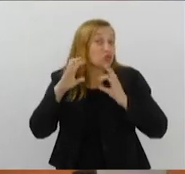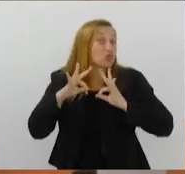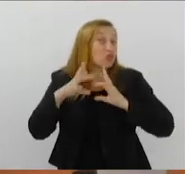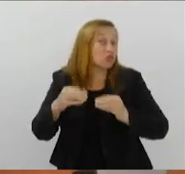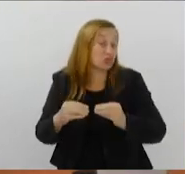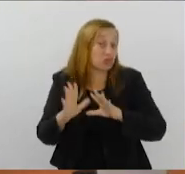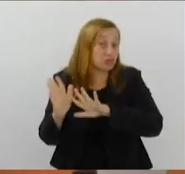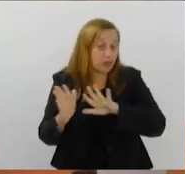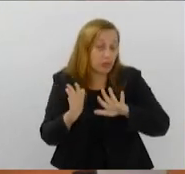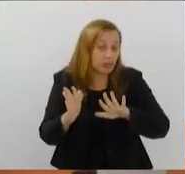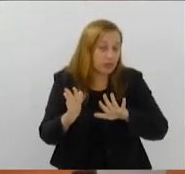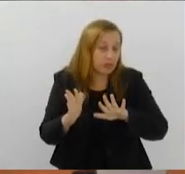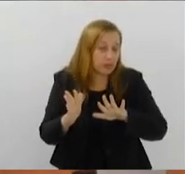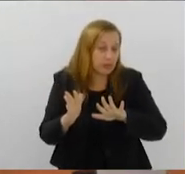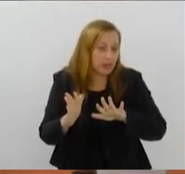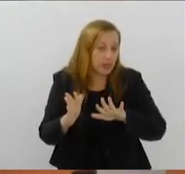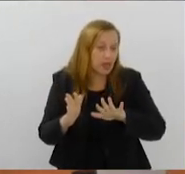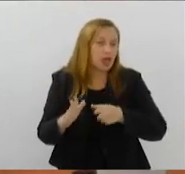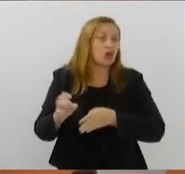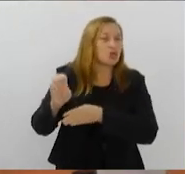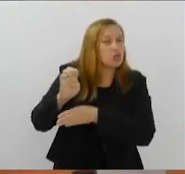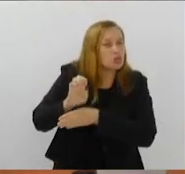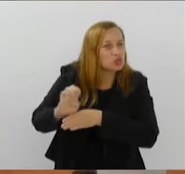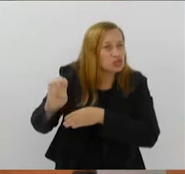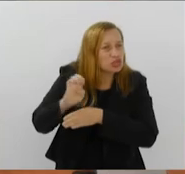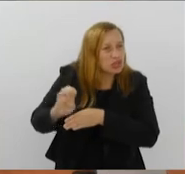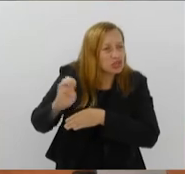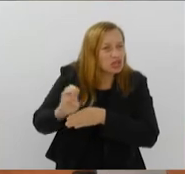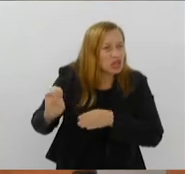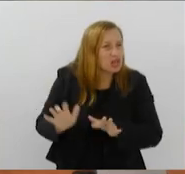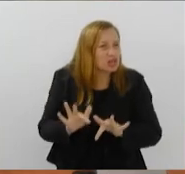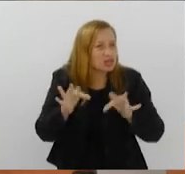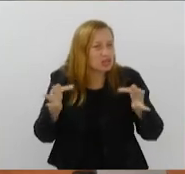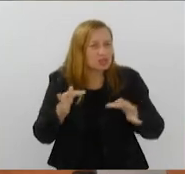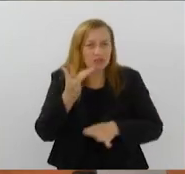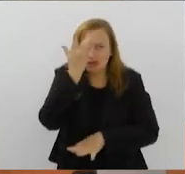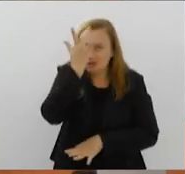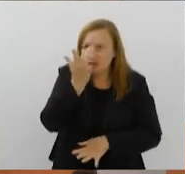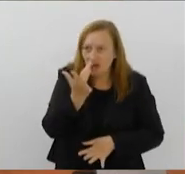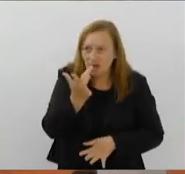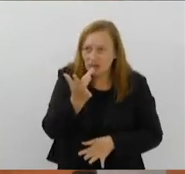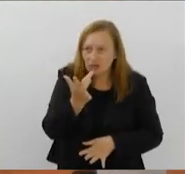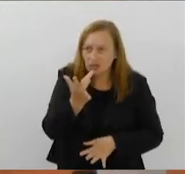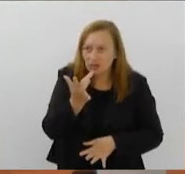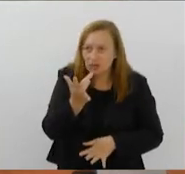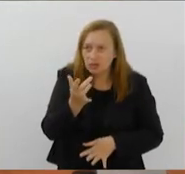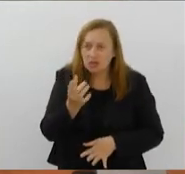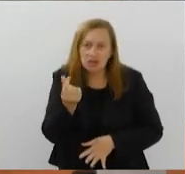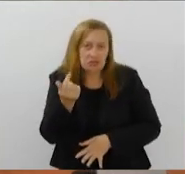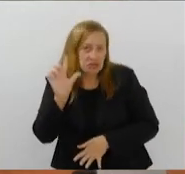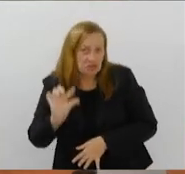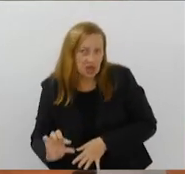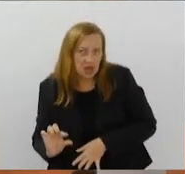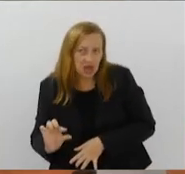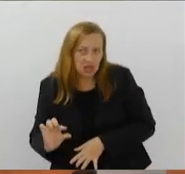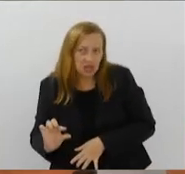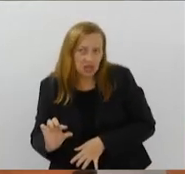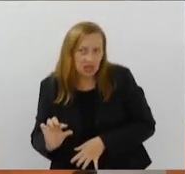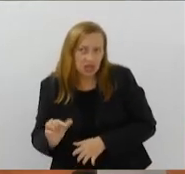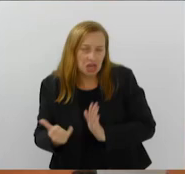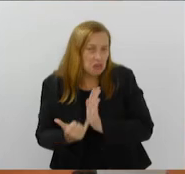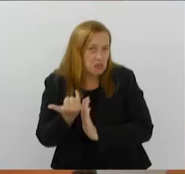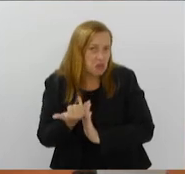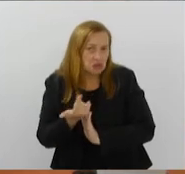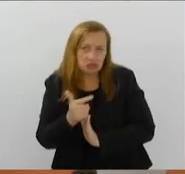fazer a rotatividade do estagiário é muito simples, é muito fácil, é muito barato e não gera imposto.